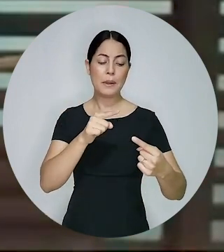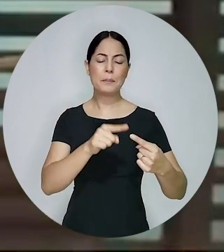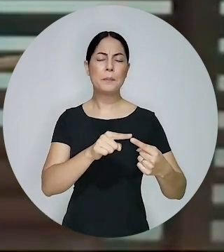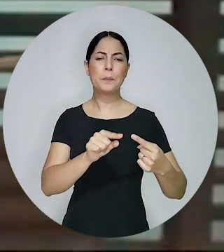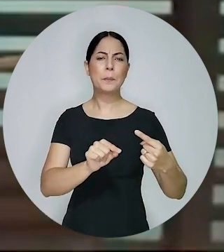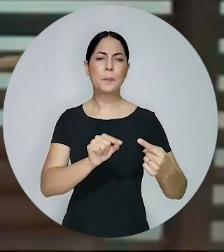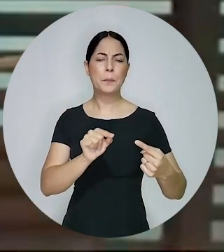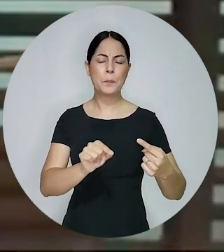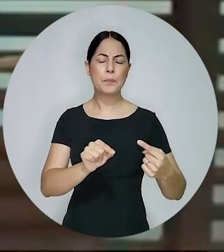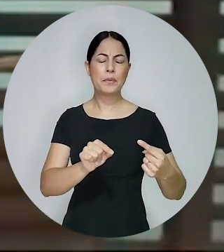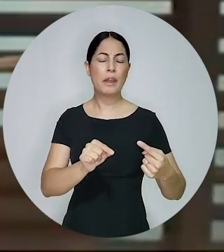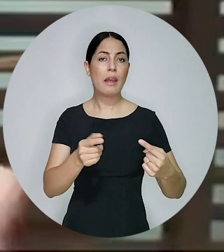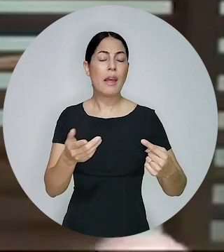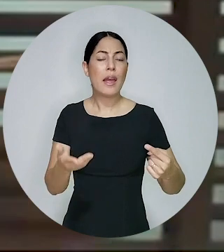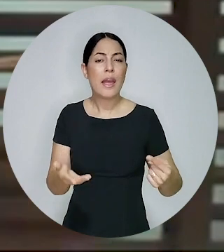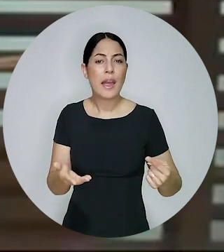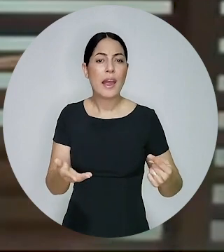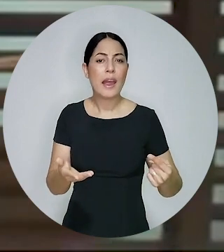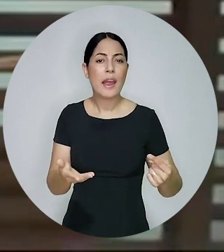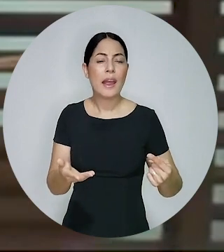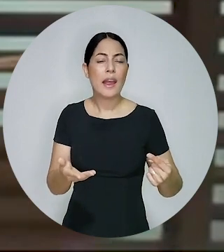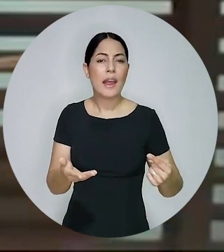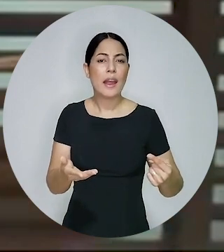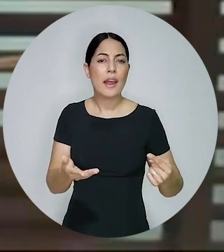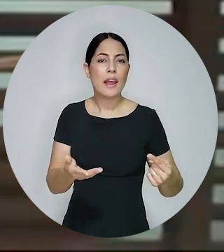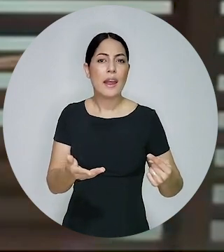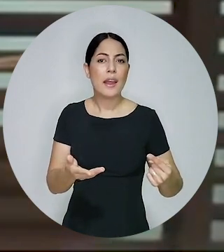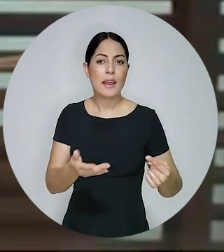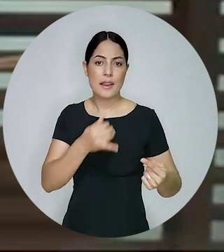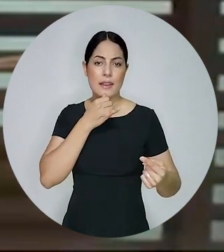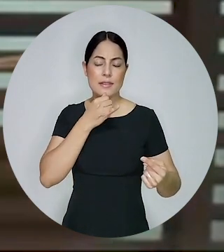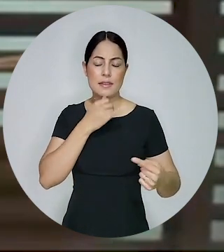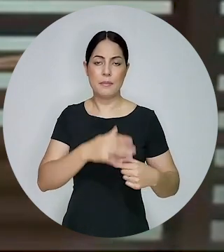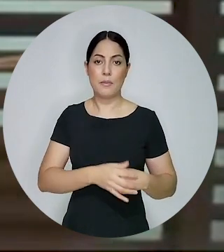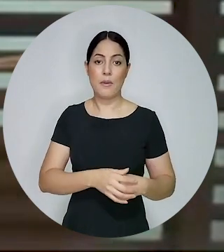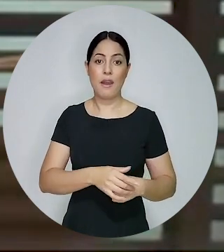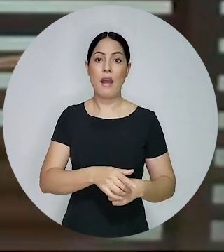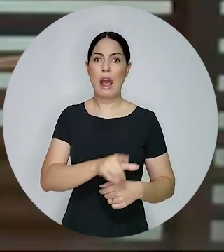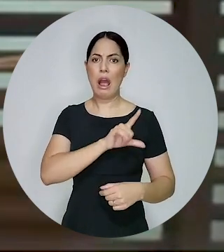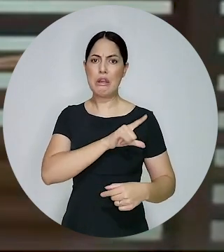no direito das famílias, ou direito de família, né, como preferirem,